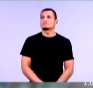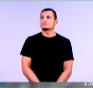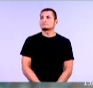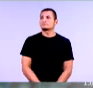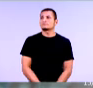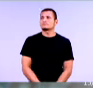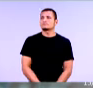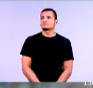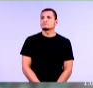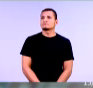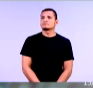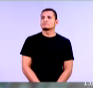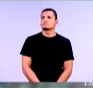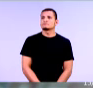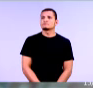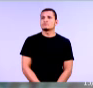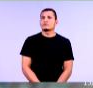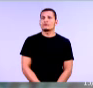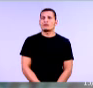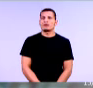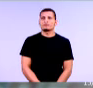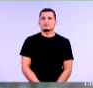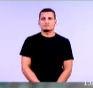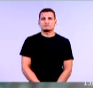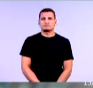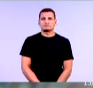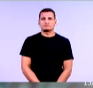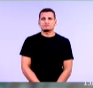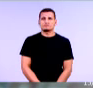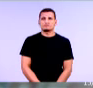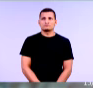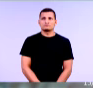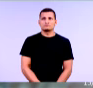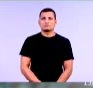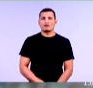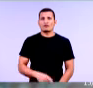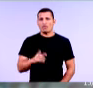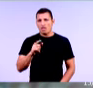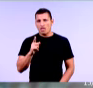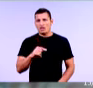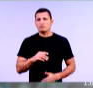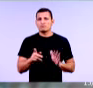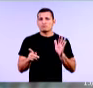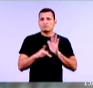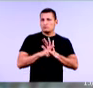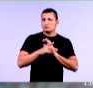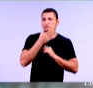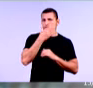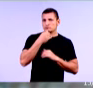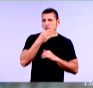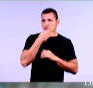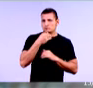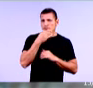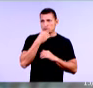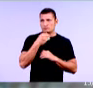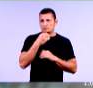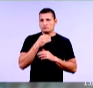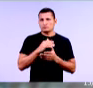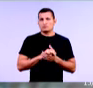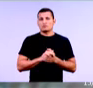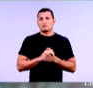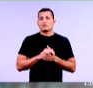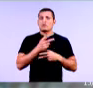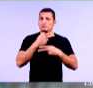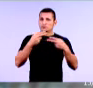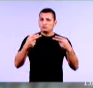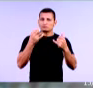Então, gente, faz parte da natureza humana classificar objetos parecidos.